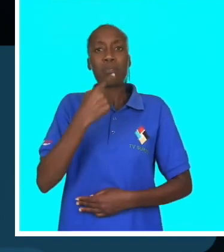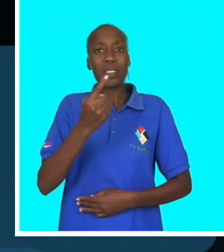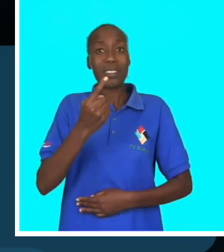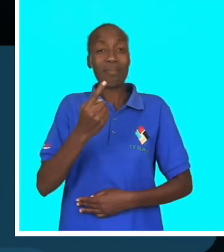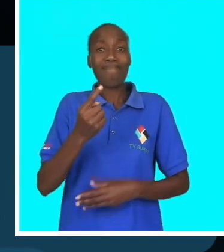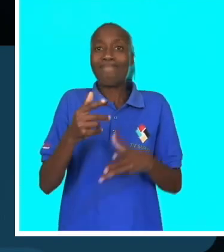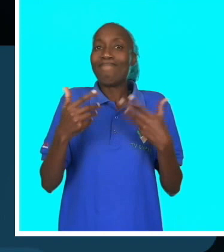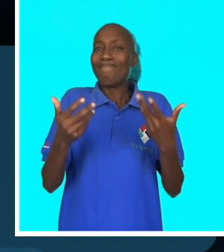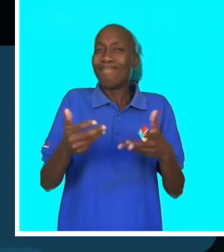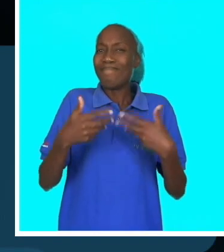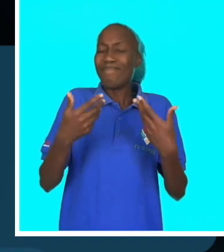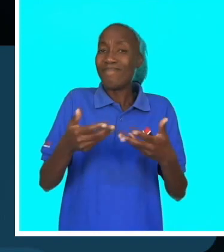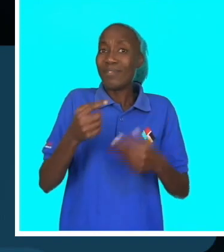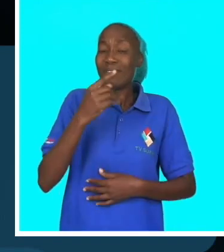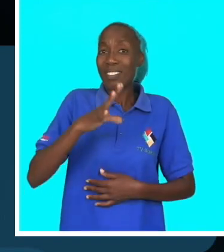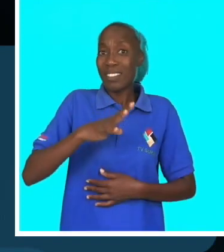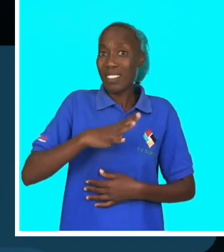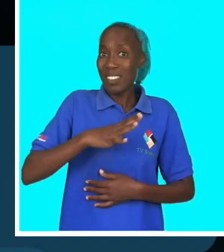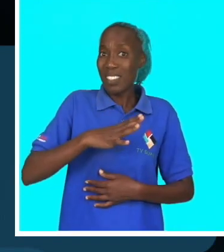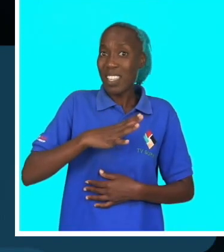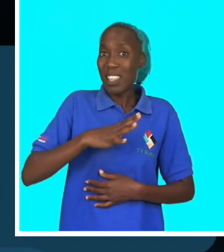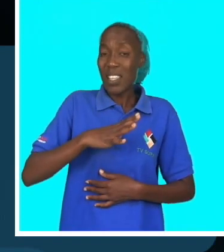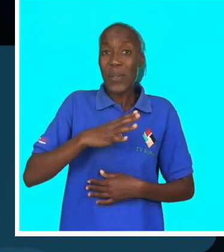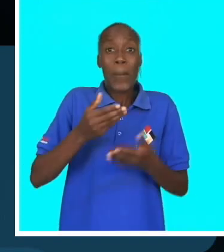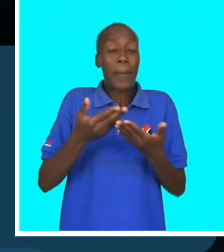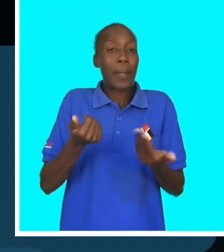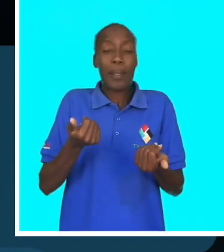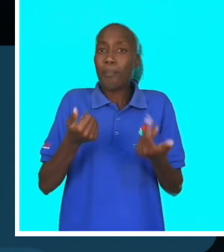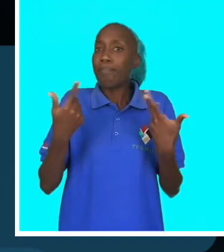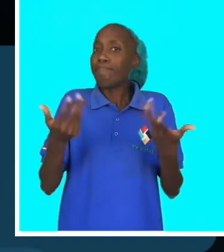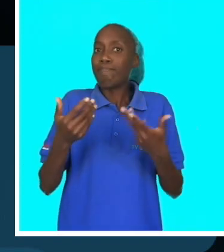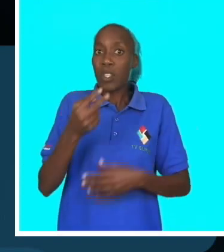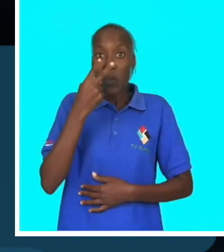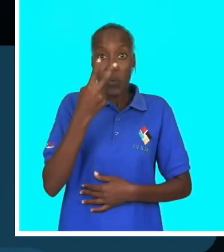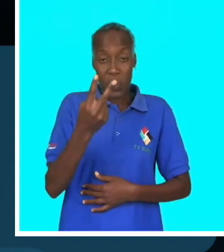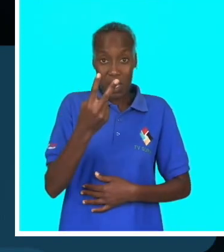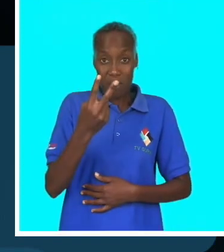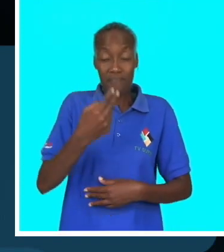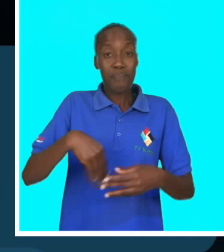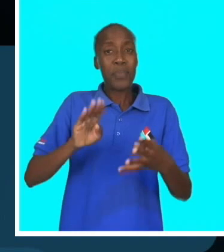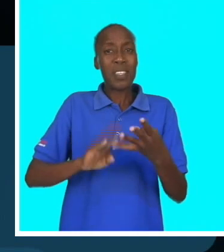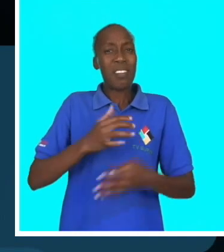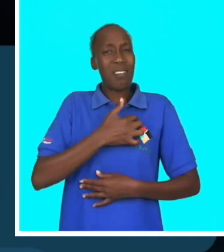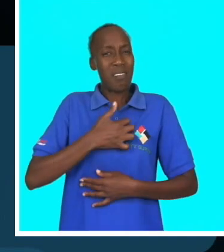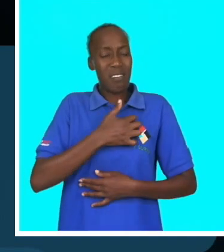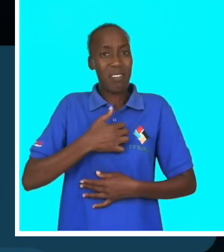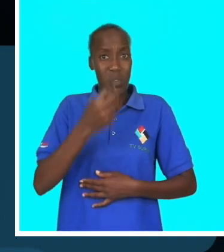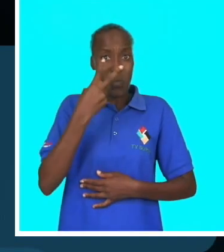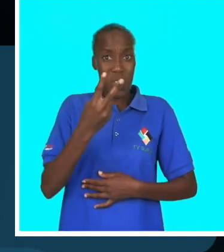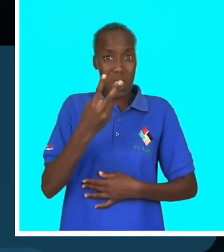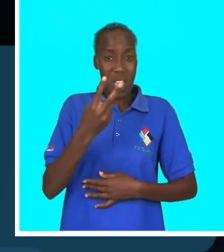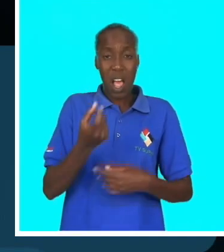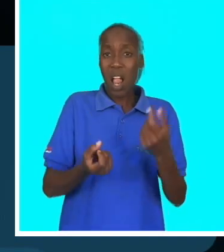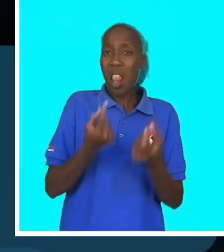disse, bom, lá se foram as pernas. Não sei porquê, eu sou, vi as coisas, vejo, tento ver as coisas